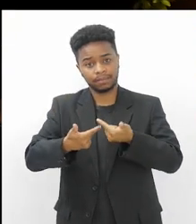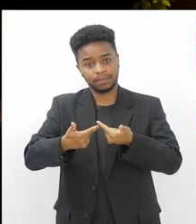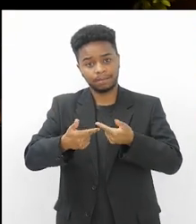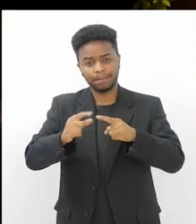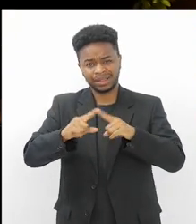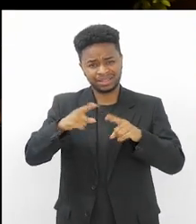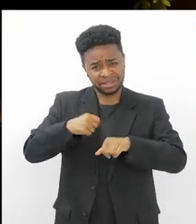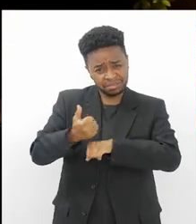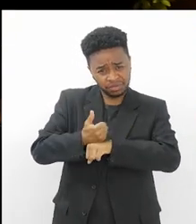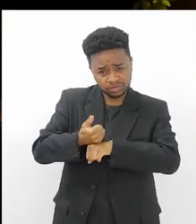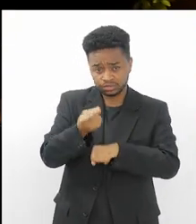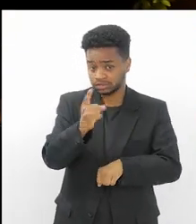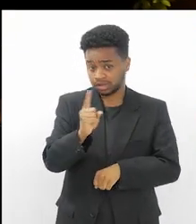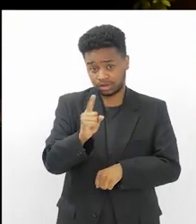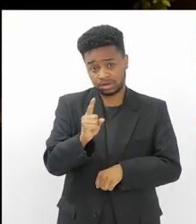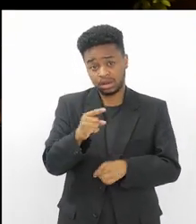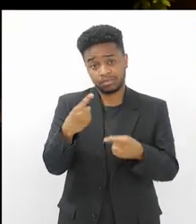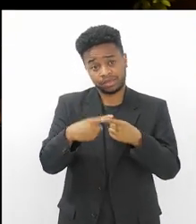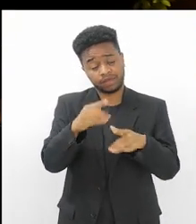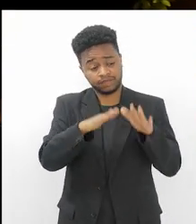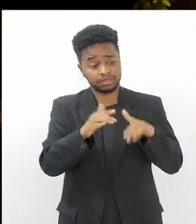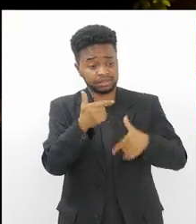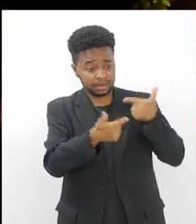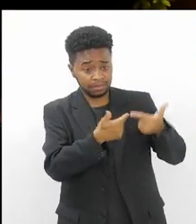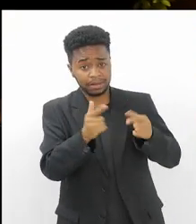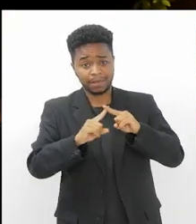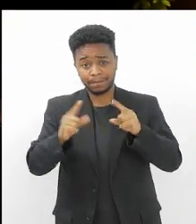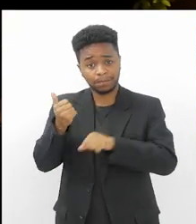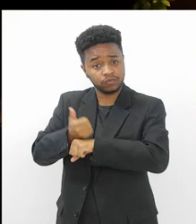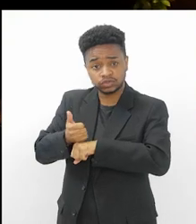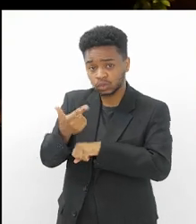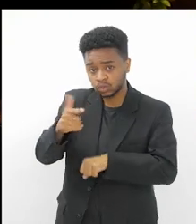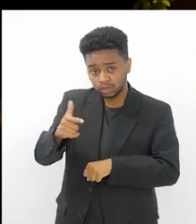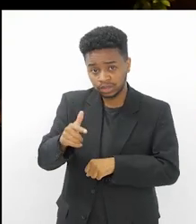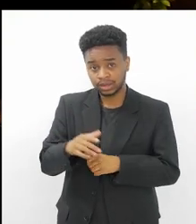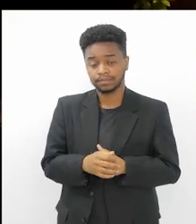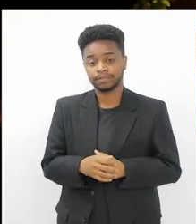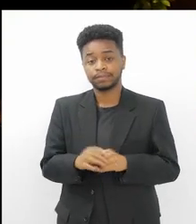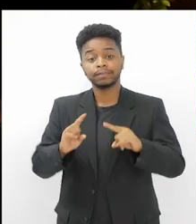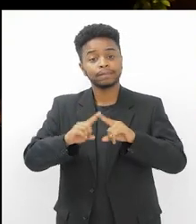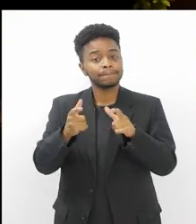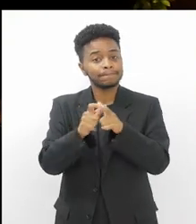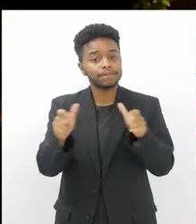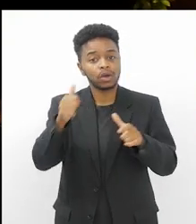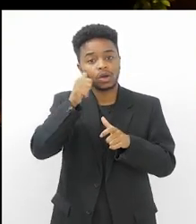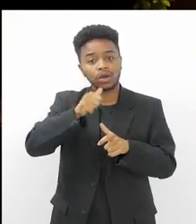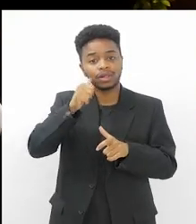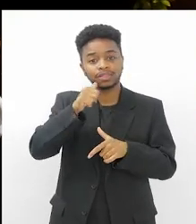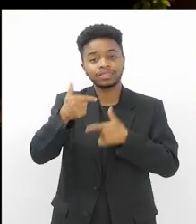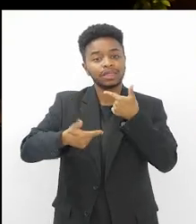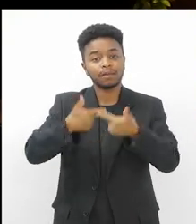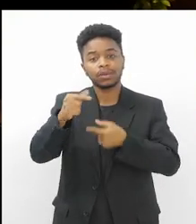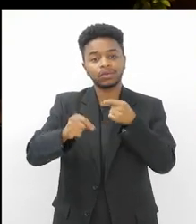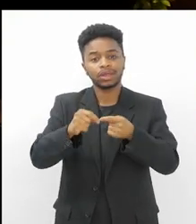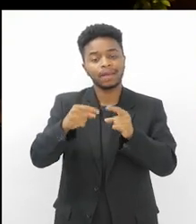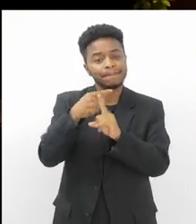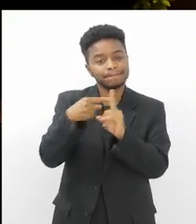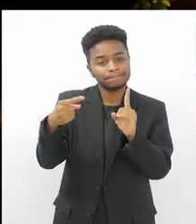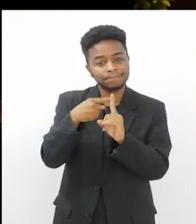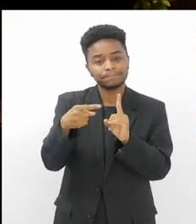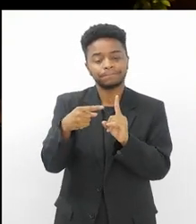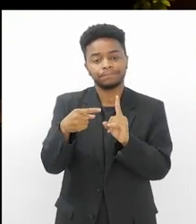não necessariamente a mulher tem profissão. Porque uma coisa é você trabalhar, outra coisa é você ter profissão. E elas